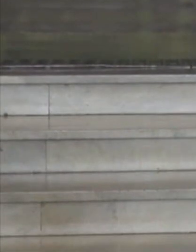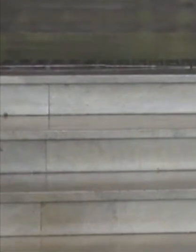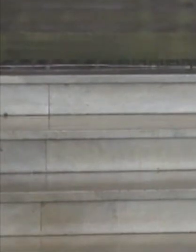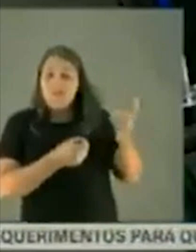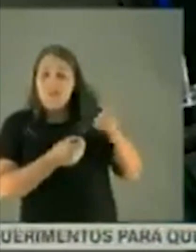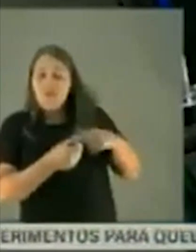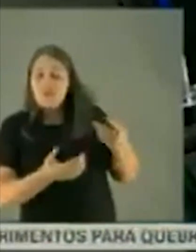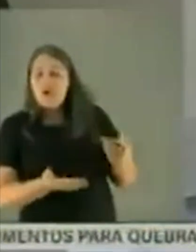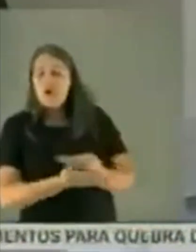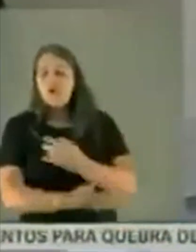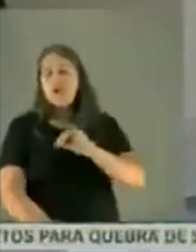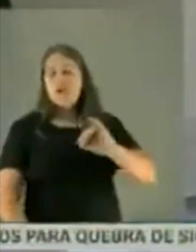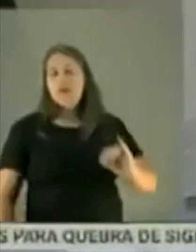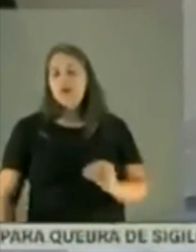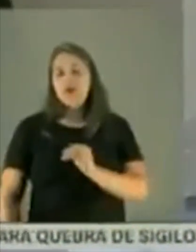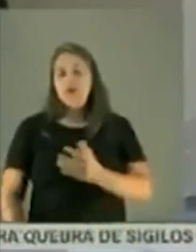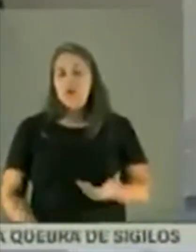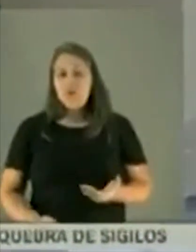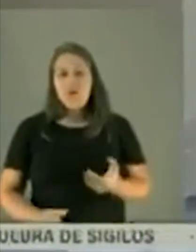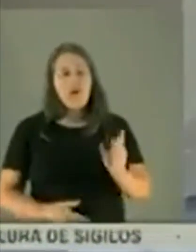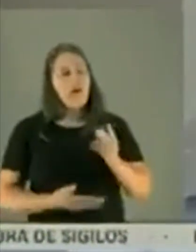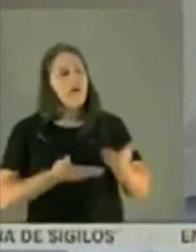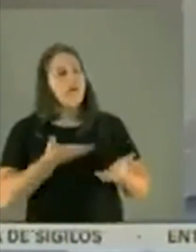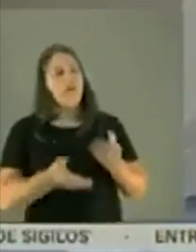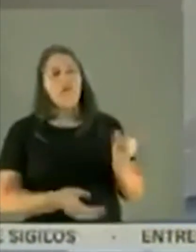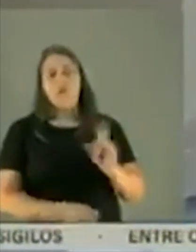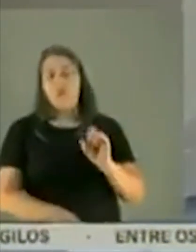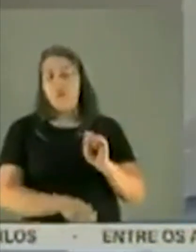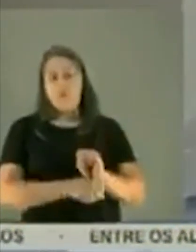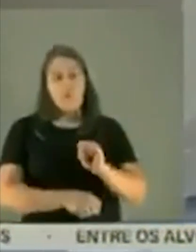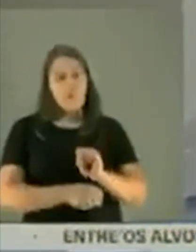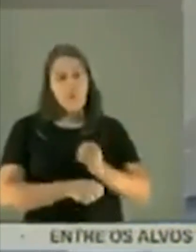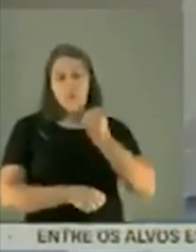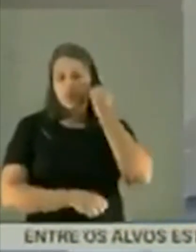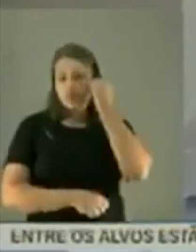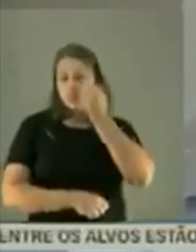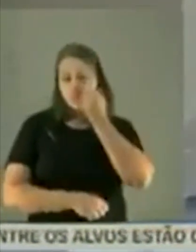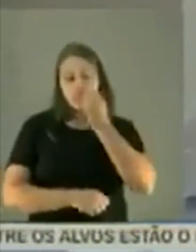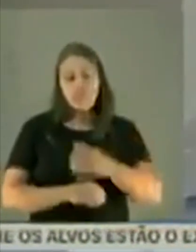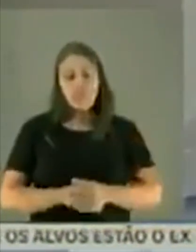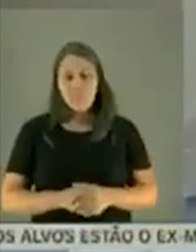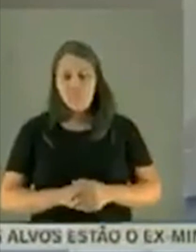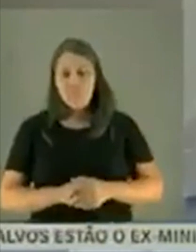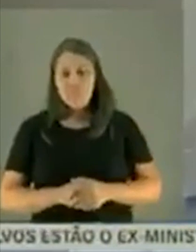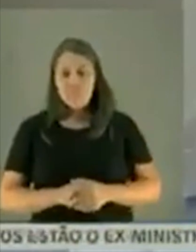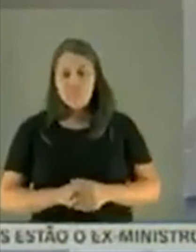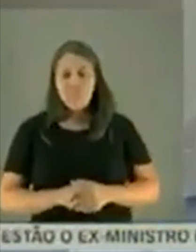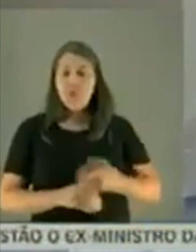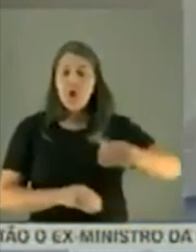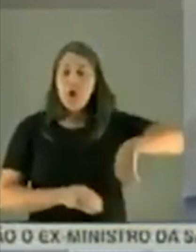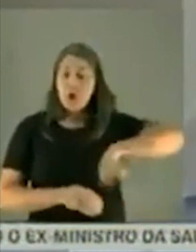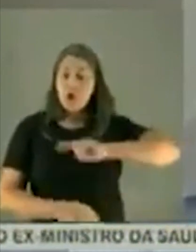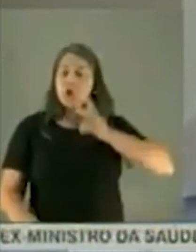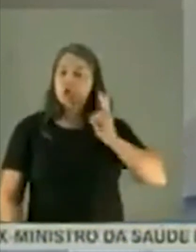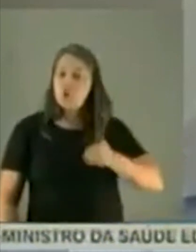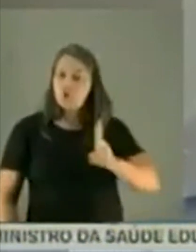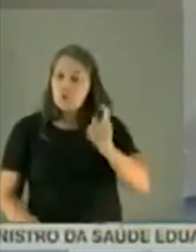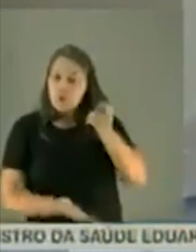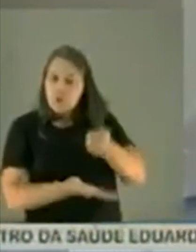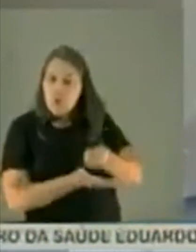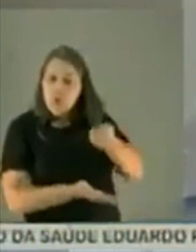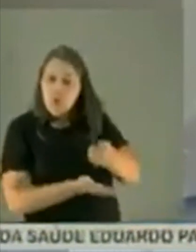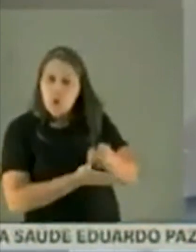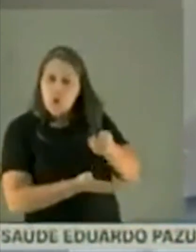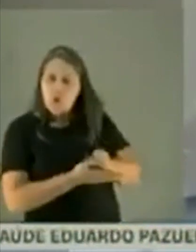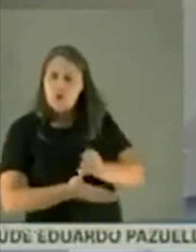de São Paulo. As tratativas não pararam, senhor senador, e inclusive nós continuamos cobrando do